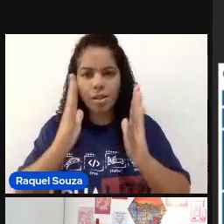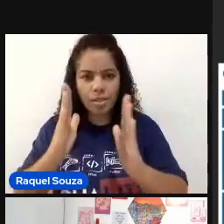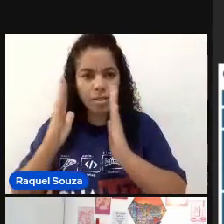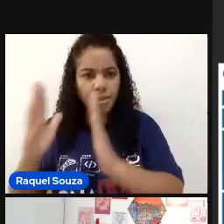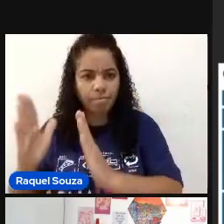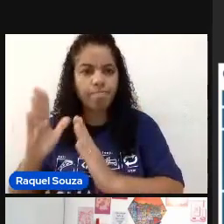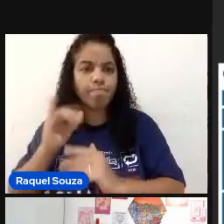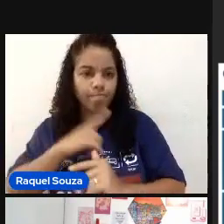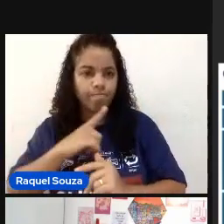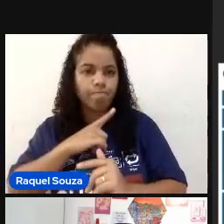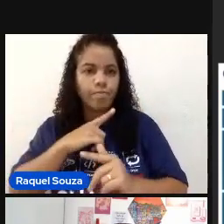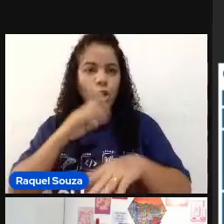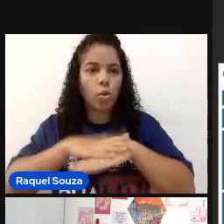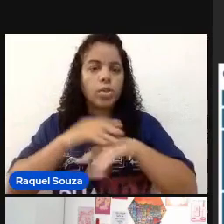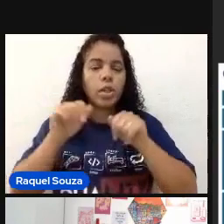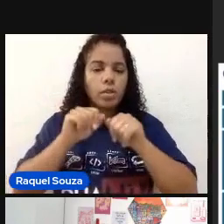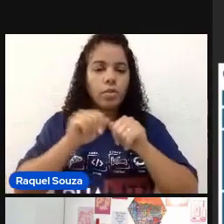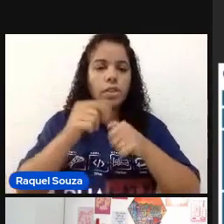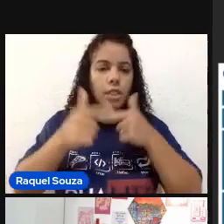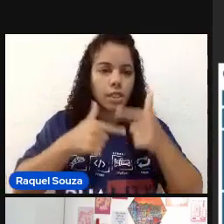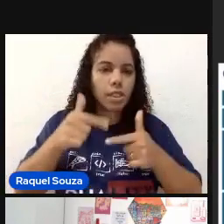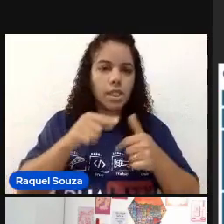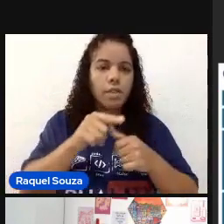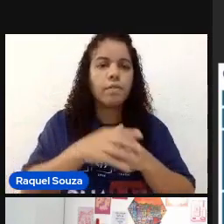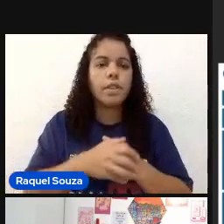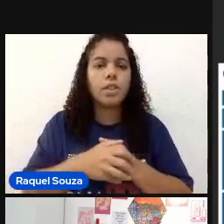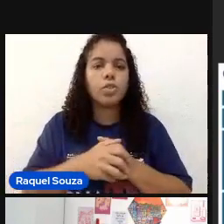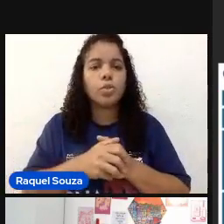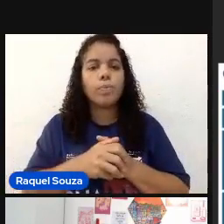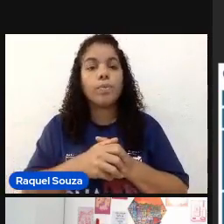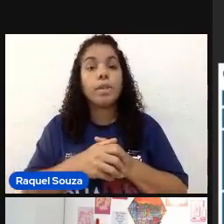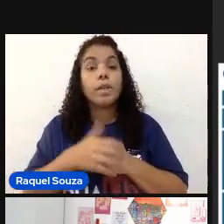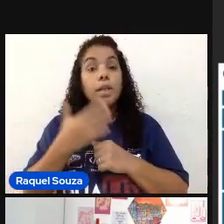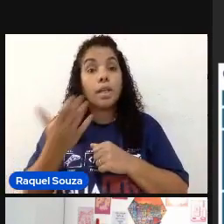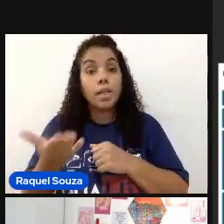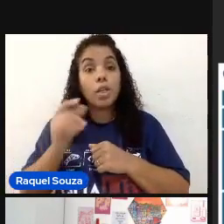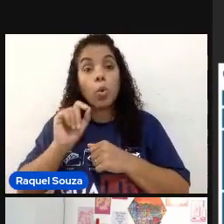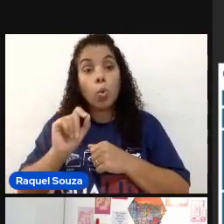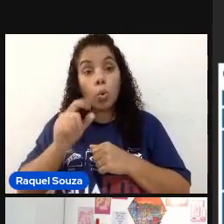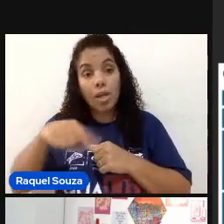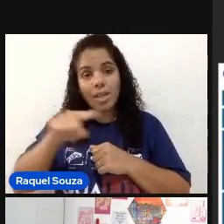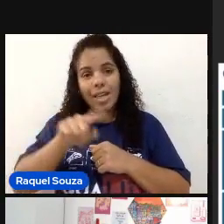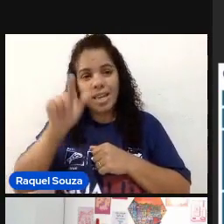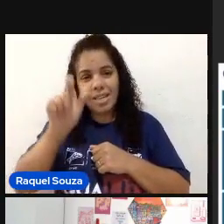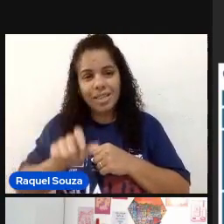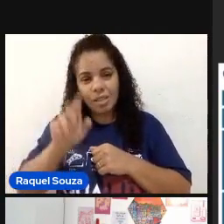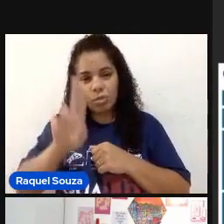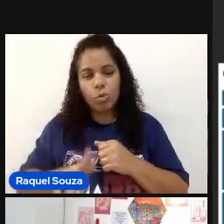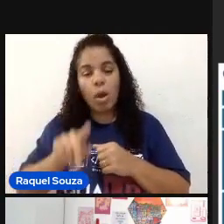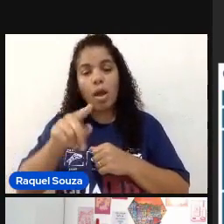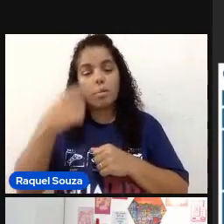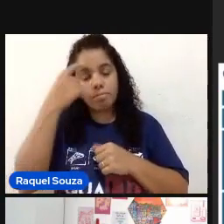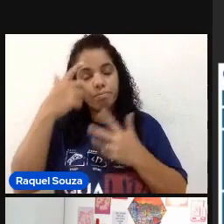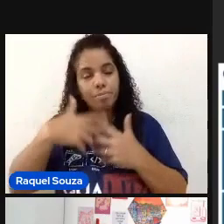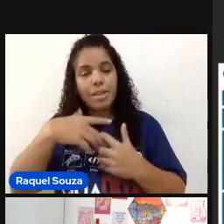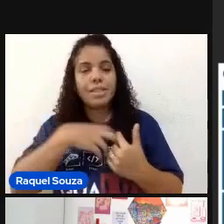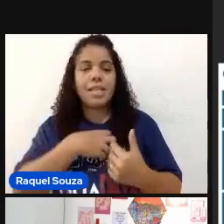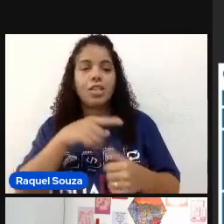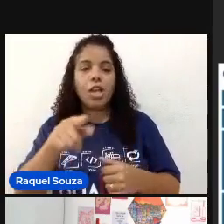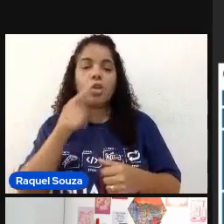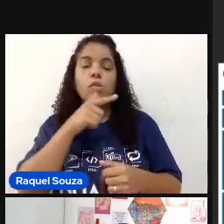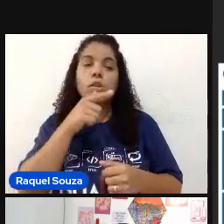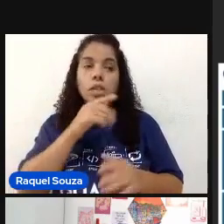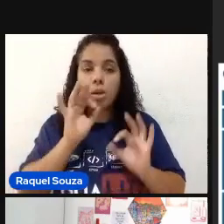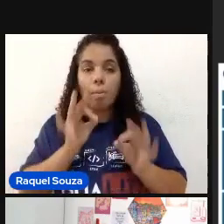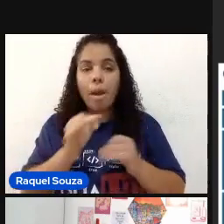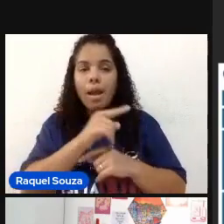enquanto eu estou desenvolvendo esse serviço e o que esse usuário pensa e sente. Então, baseado nisso, eu consigo ser mais